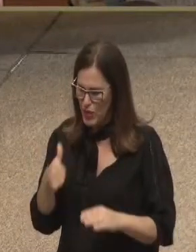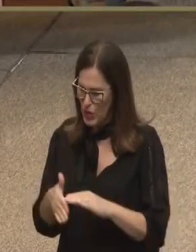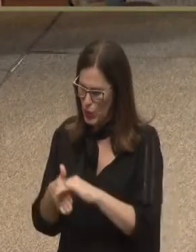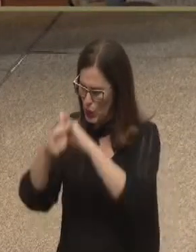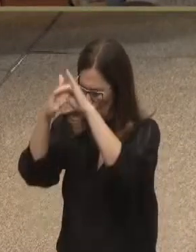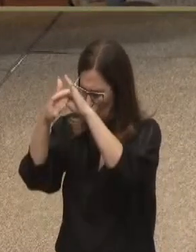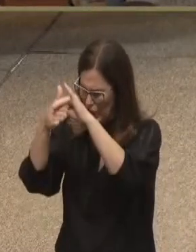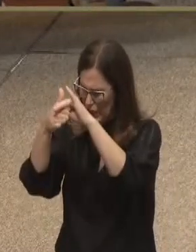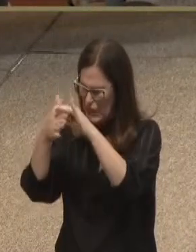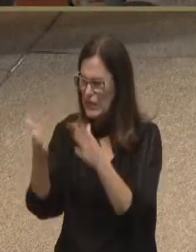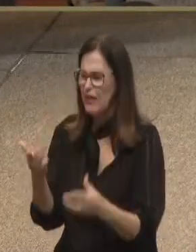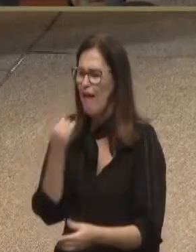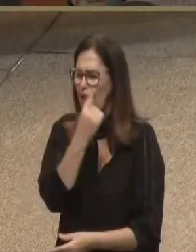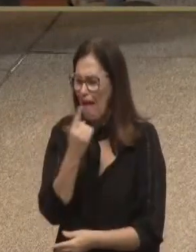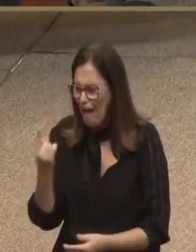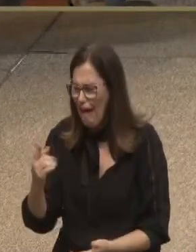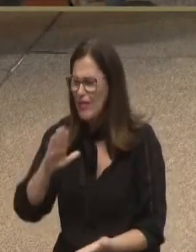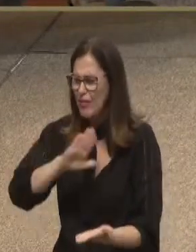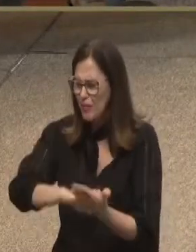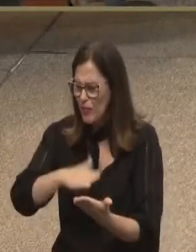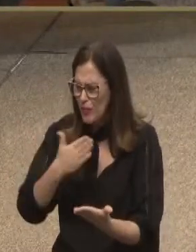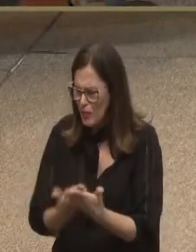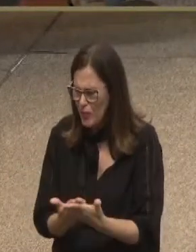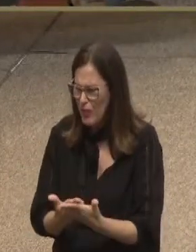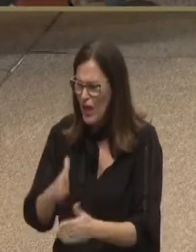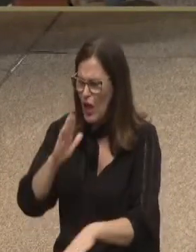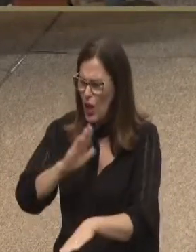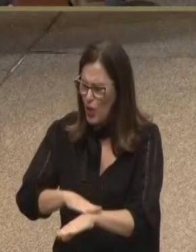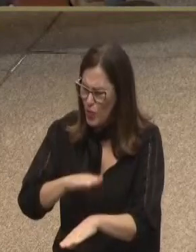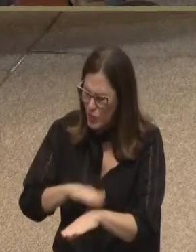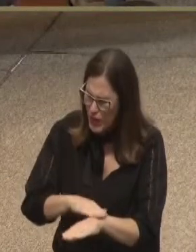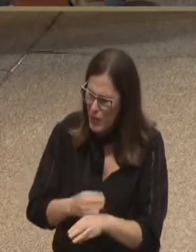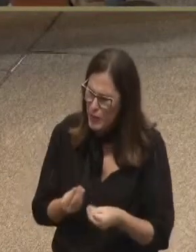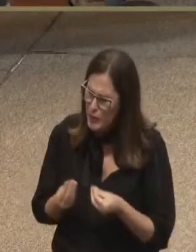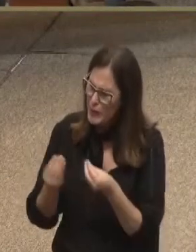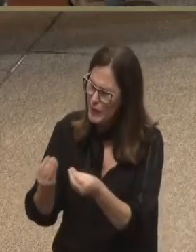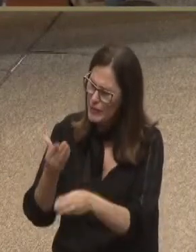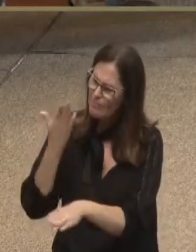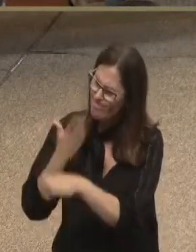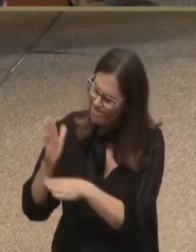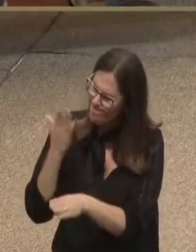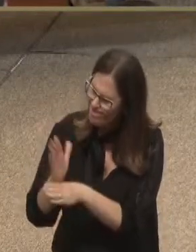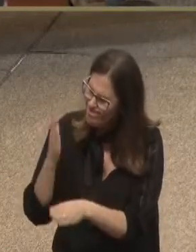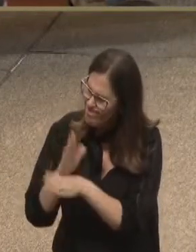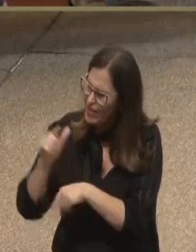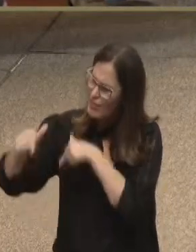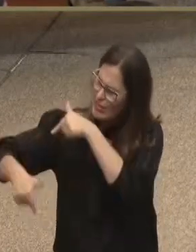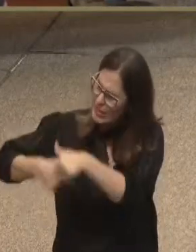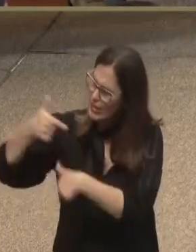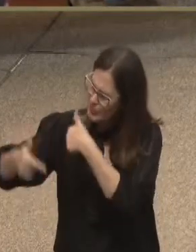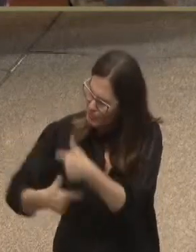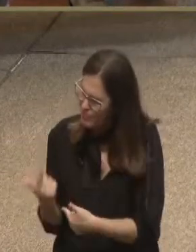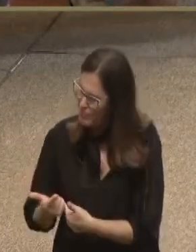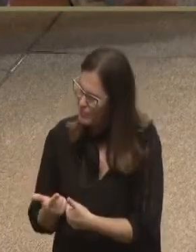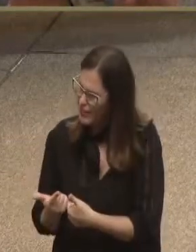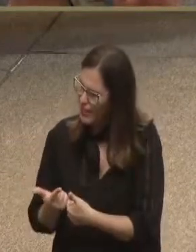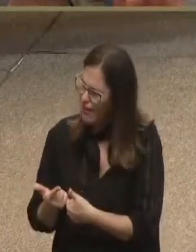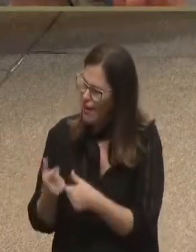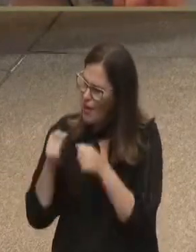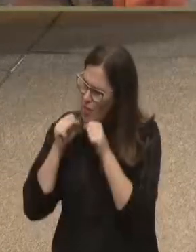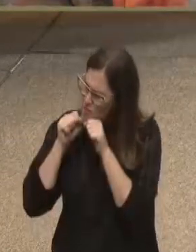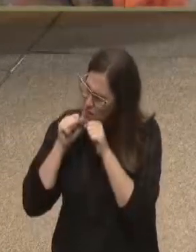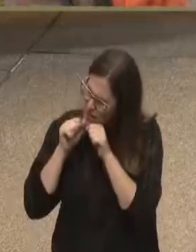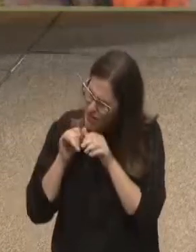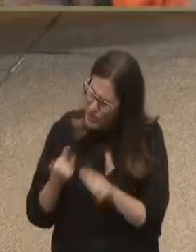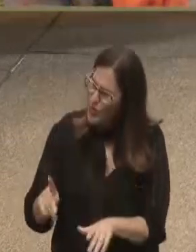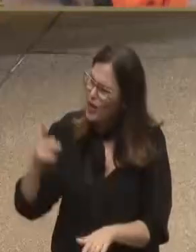por cada intérprete, Deus, que dedica tantas horas também para este treinamento, para este trabalho. Recompensa-o segundo a